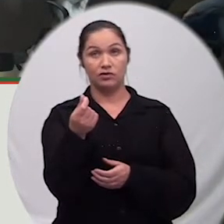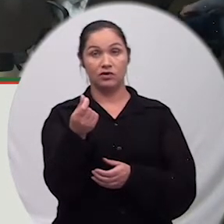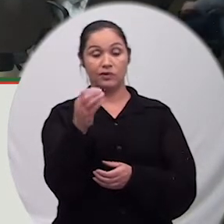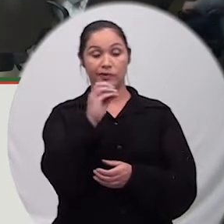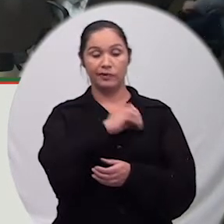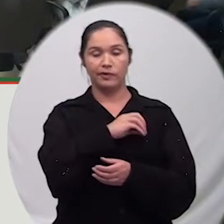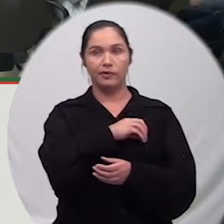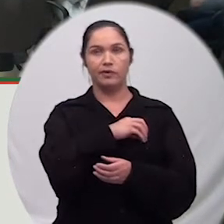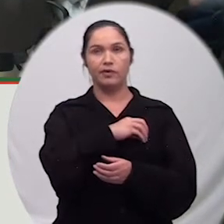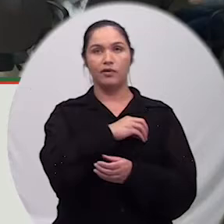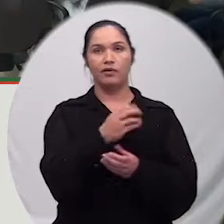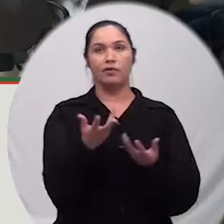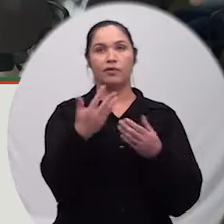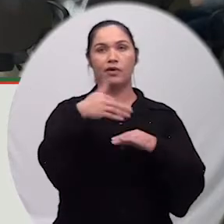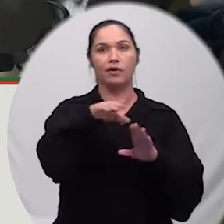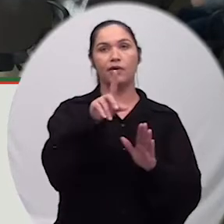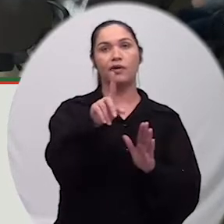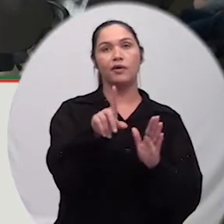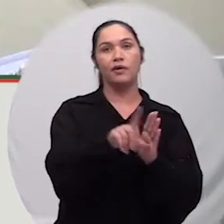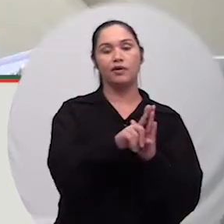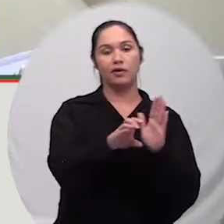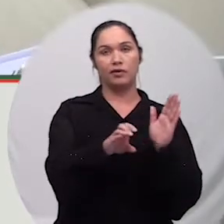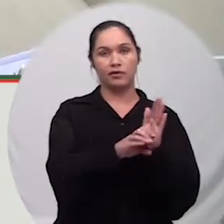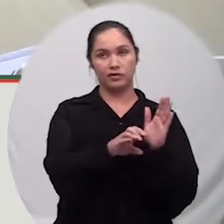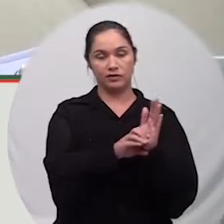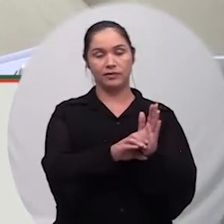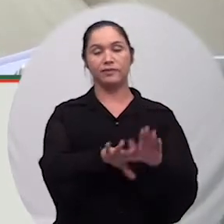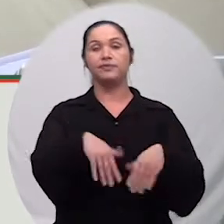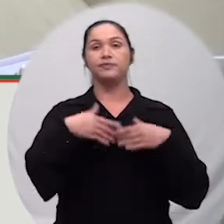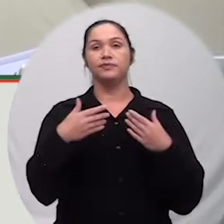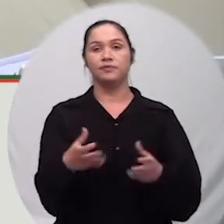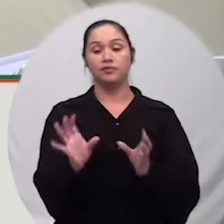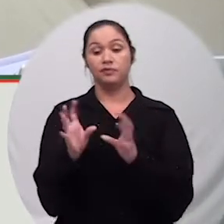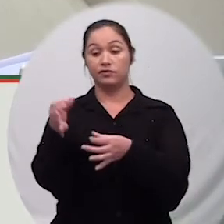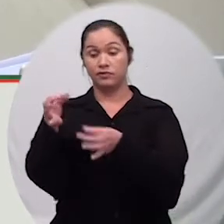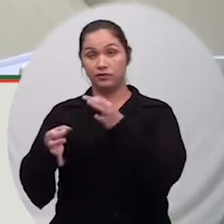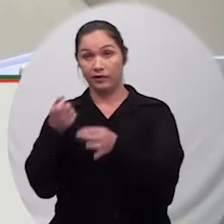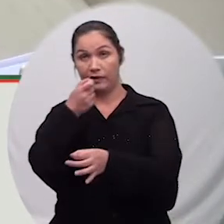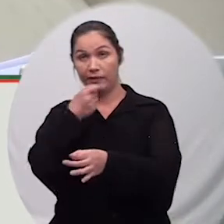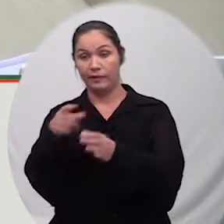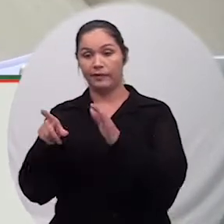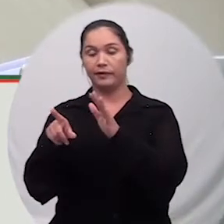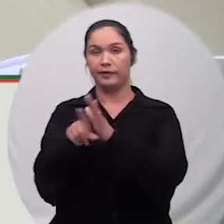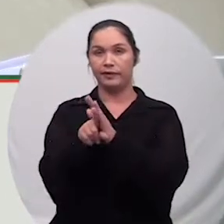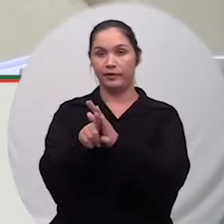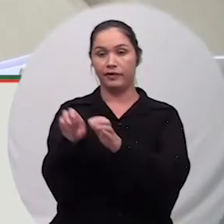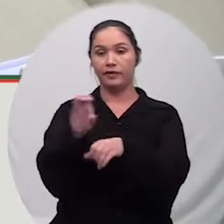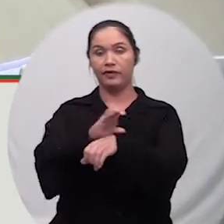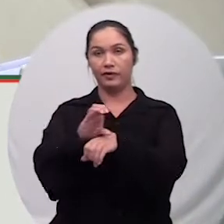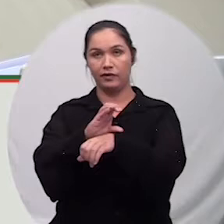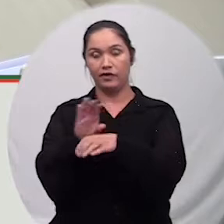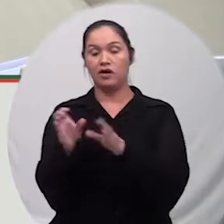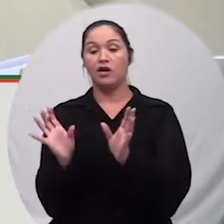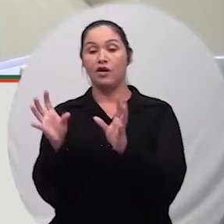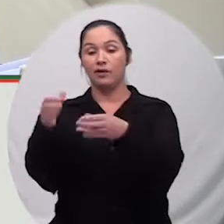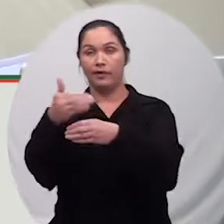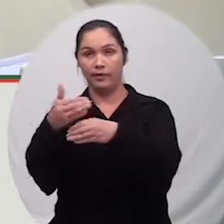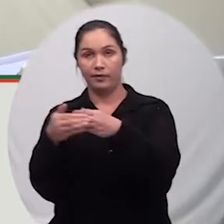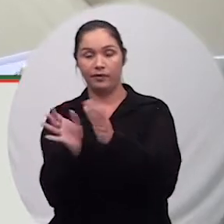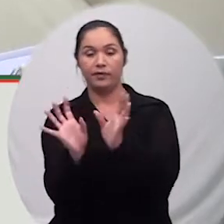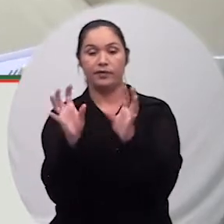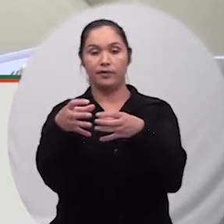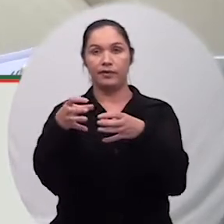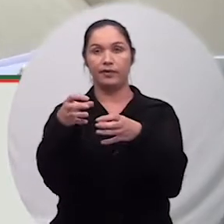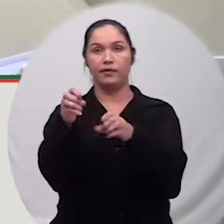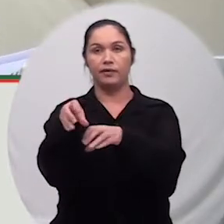número 203/2017. A Comissão de Justiça e Redação opinou pela legalidade e constitucionalidade. As Comissões de